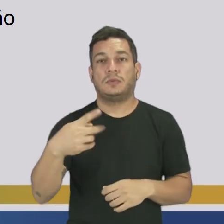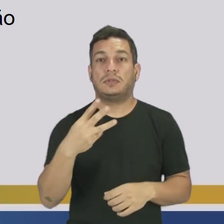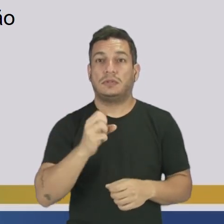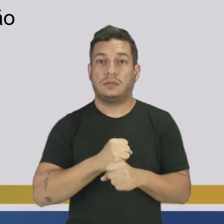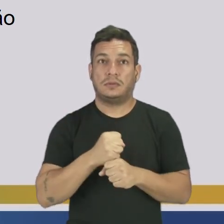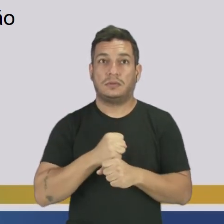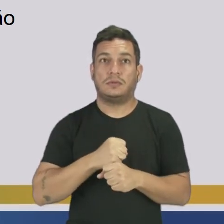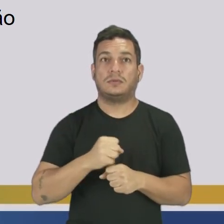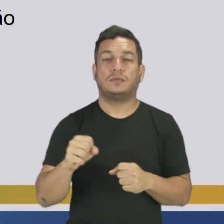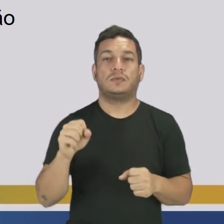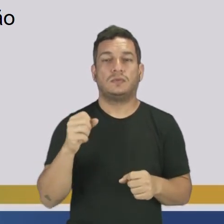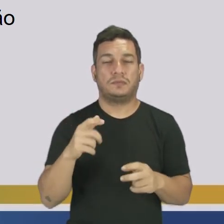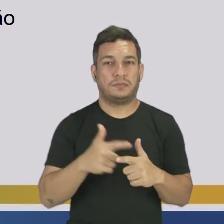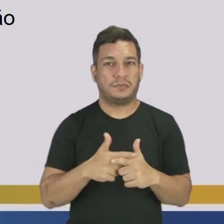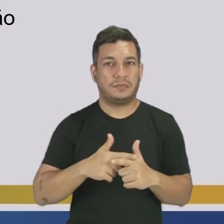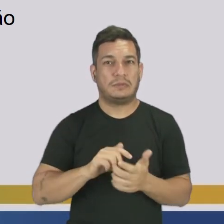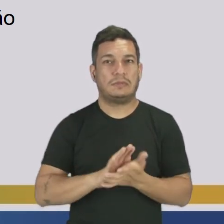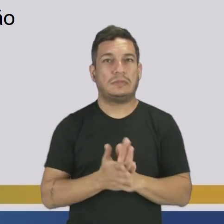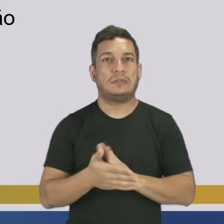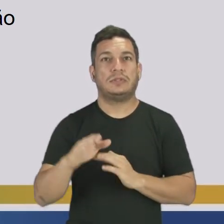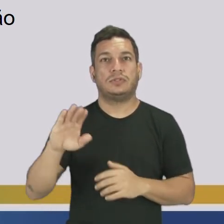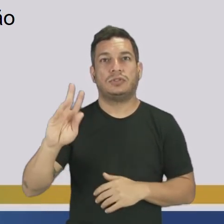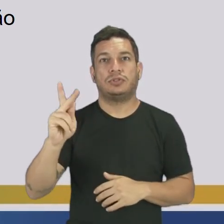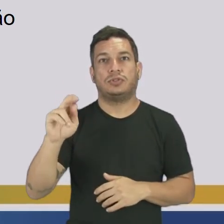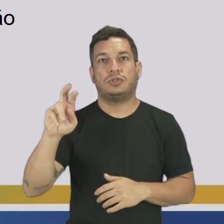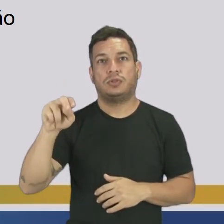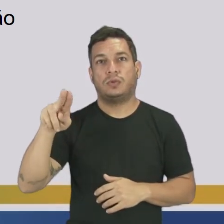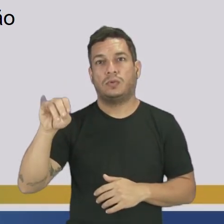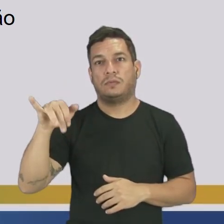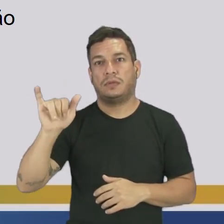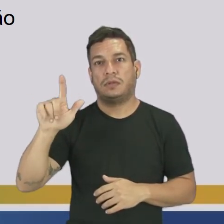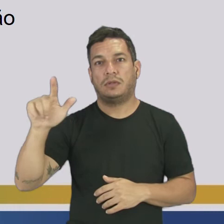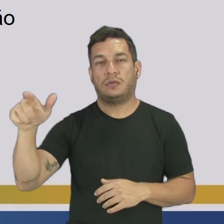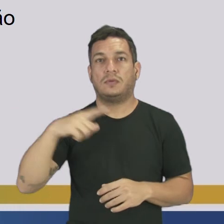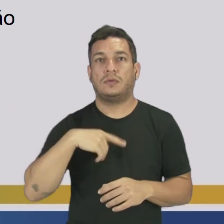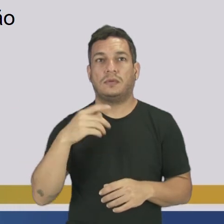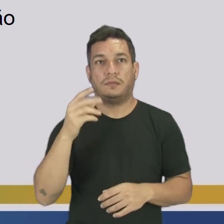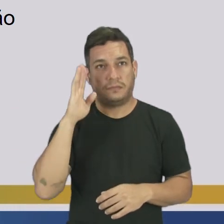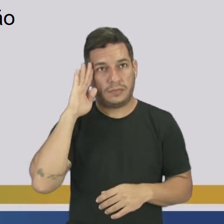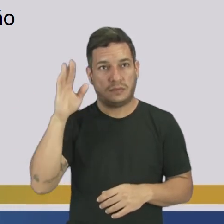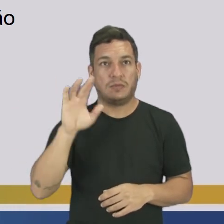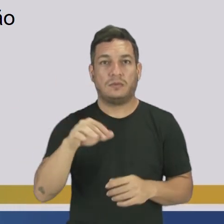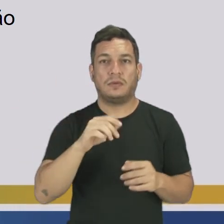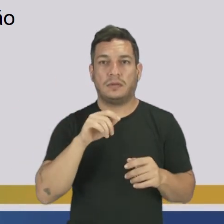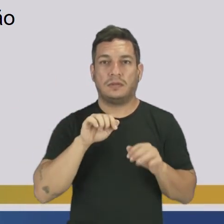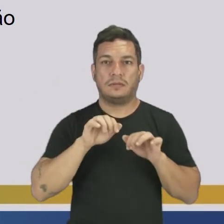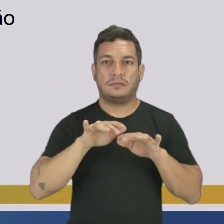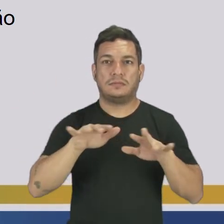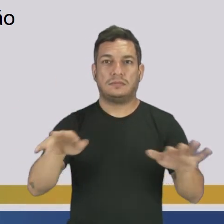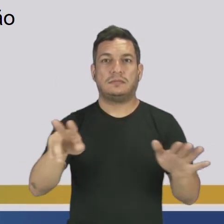do acidente de Chernobyl, o principal contaminante radioativo presente na região é o